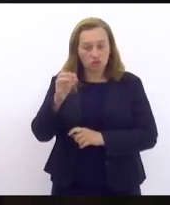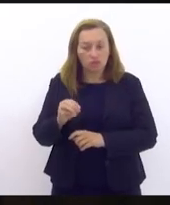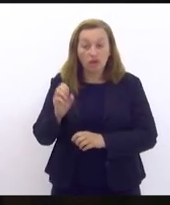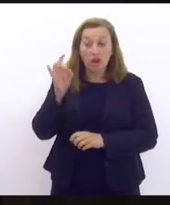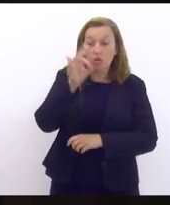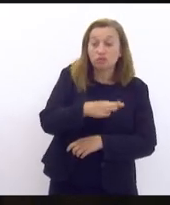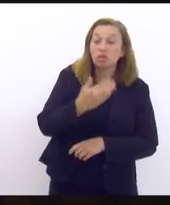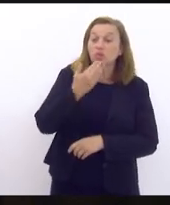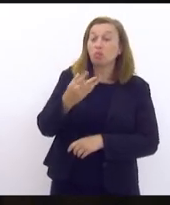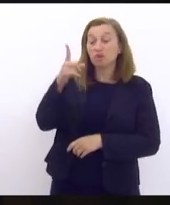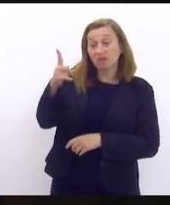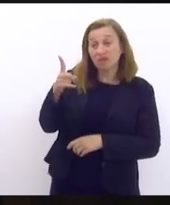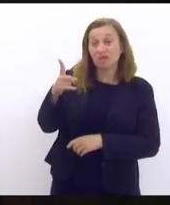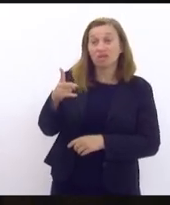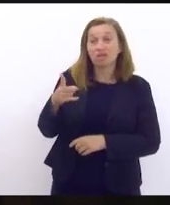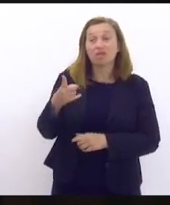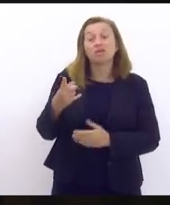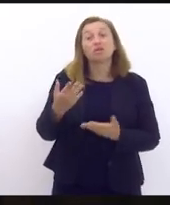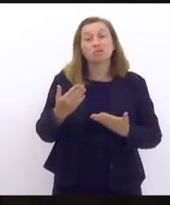estão me pedindo... Pode fazer mudança de pauta,